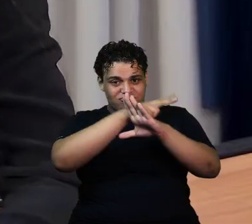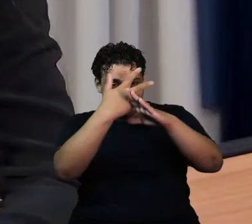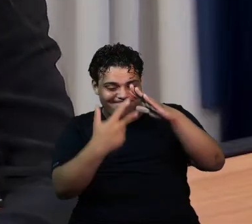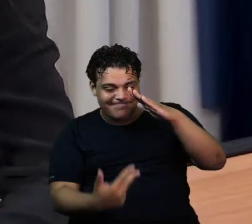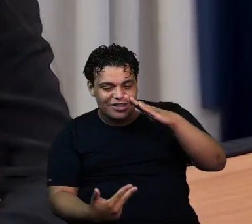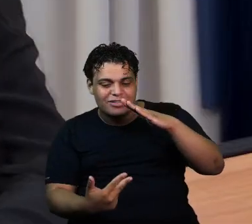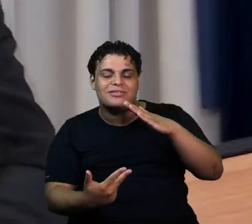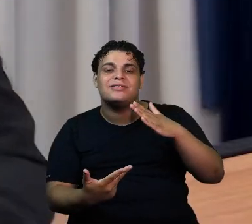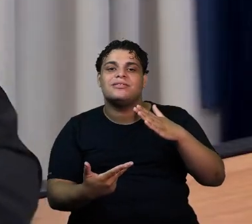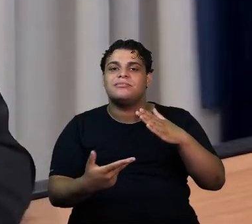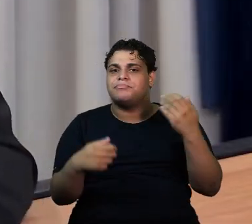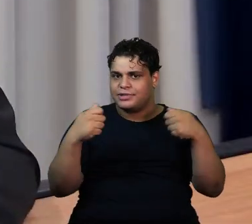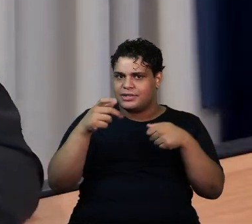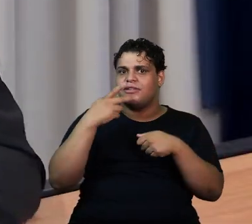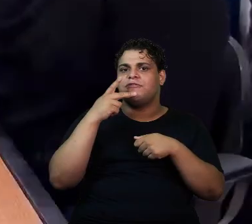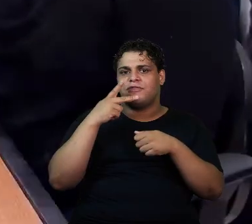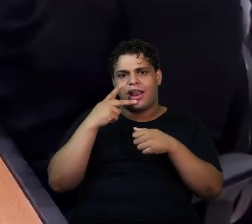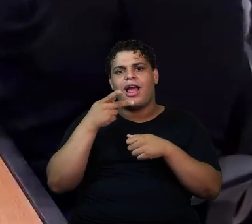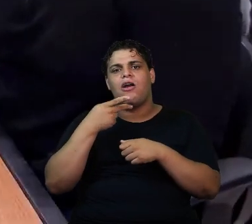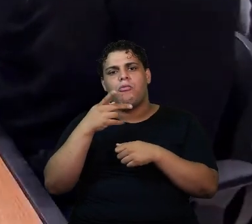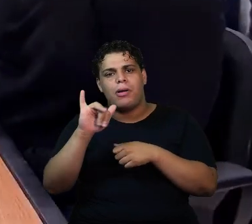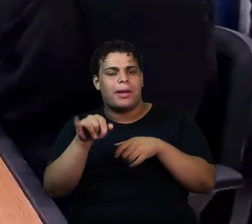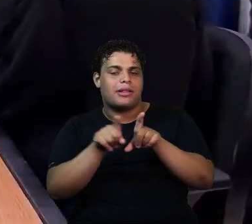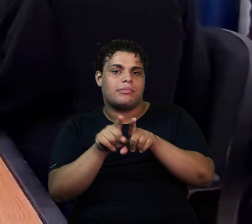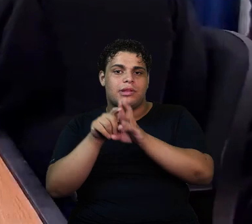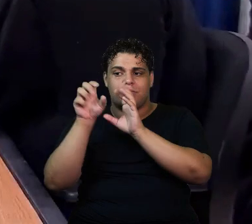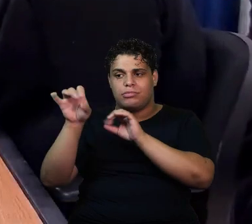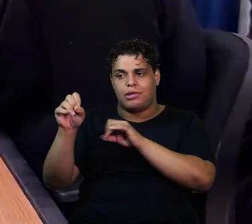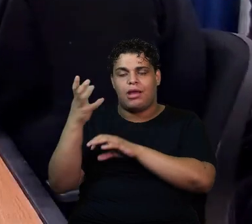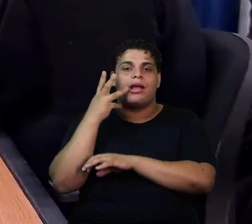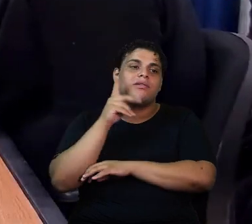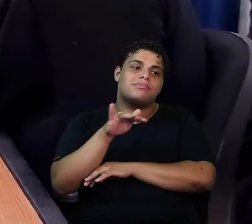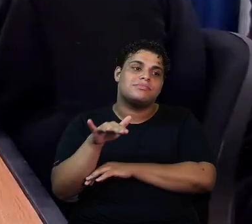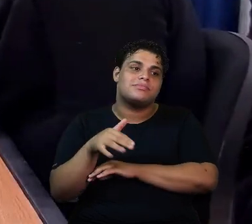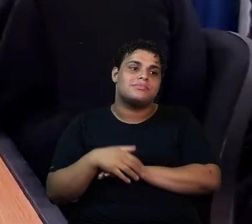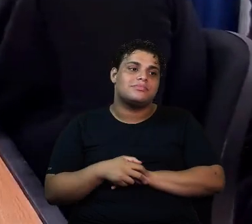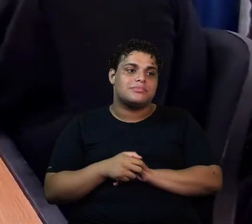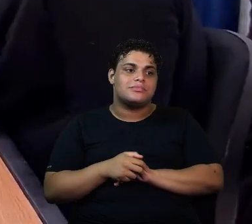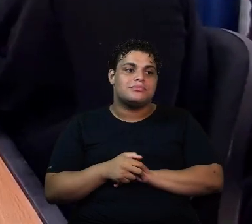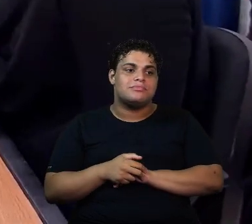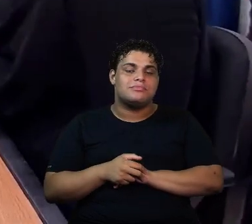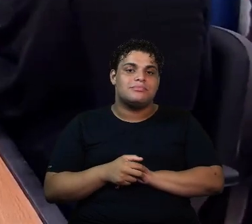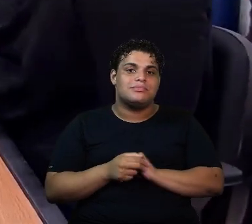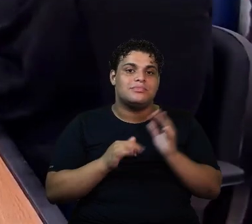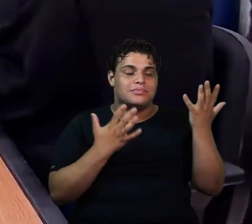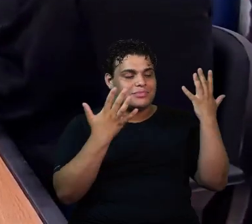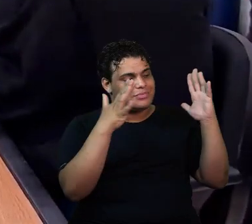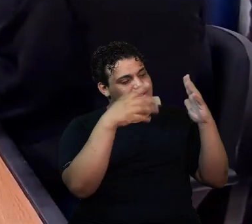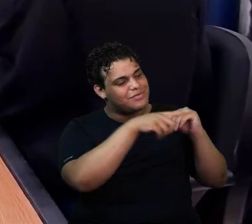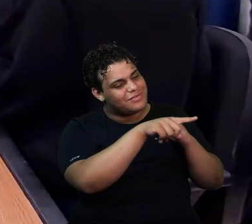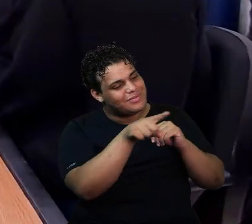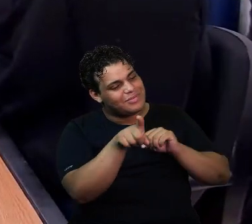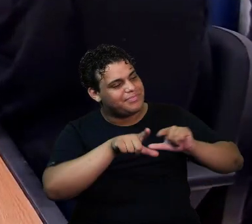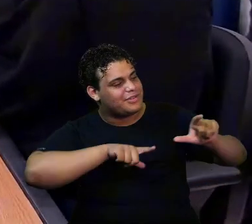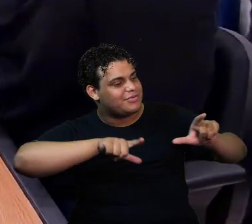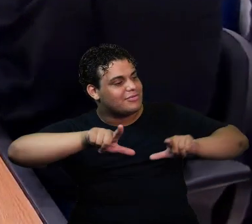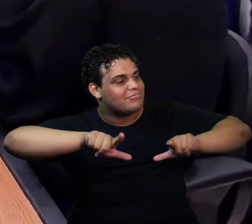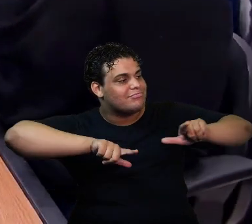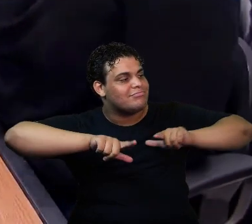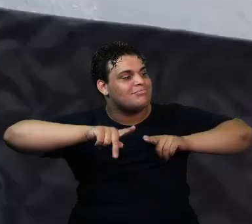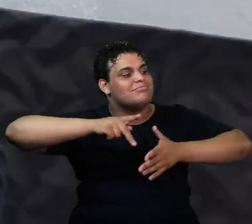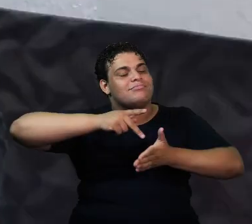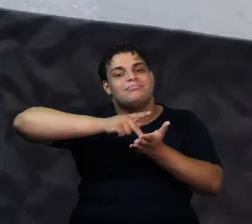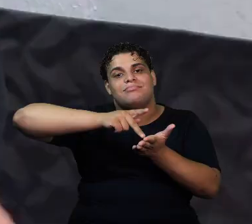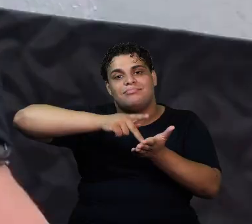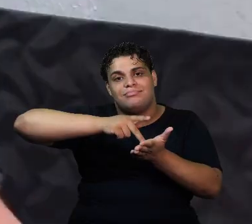educar as crianças, né? Rafael, gostaria de parabenizar aí vocês pelo trabalho, né? Realmente